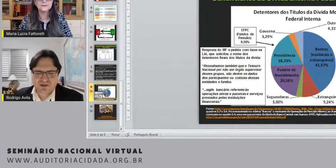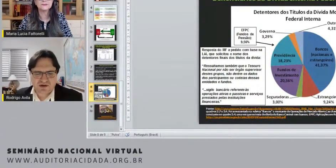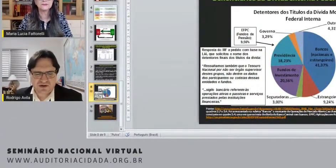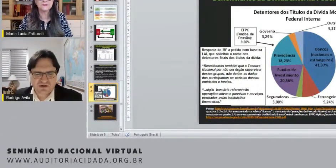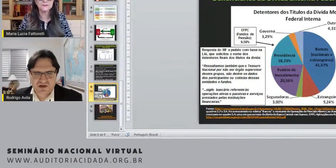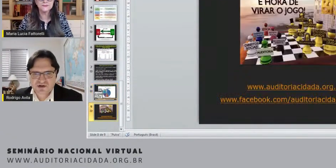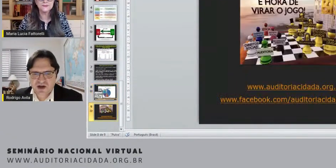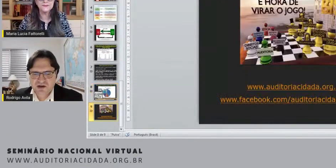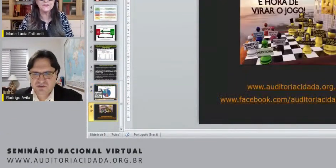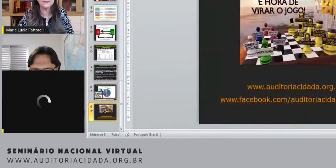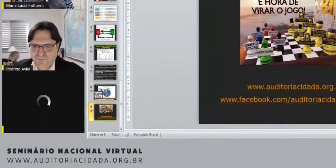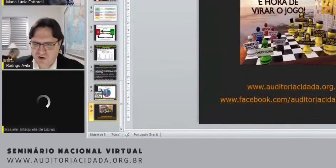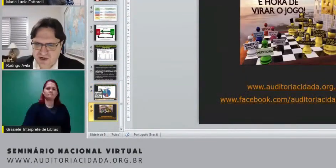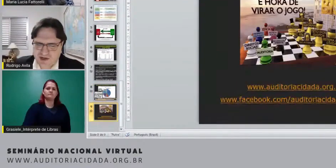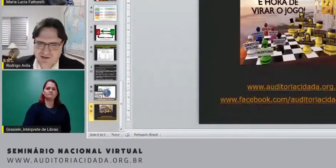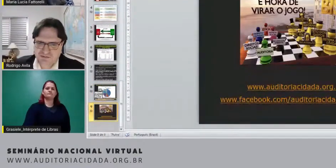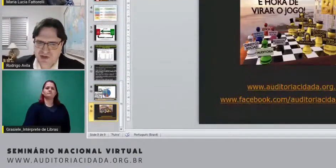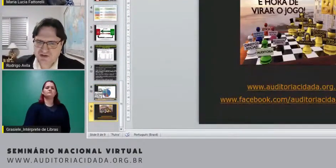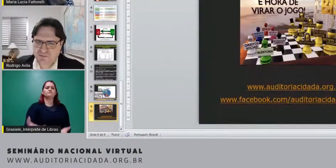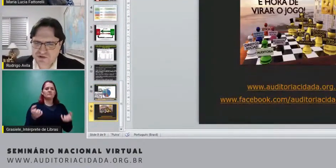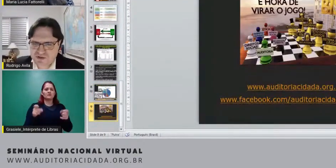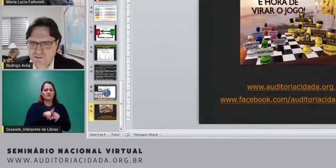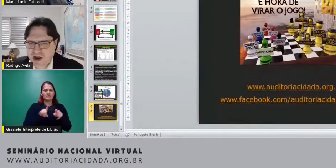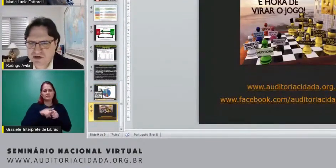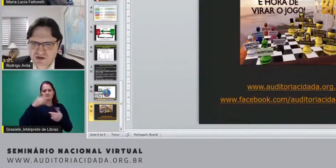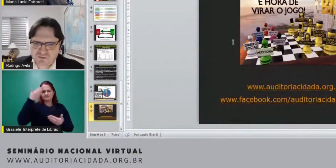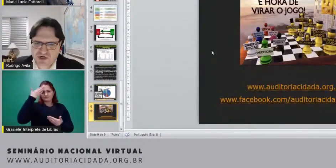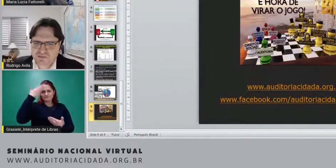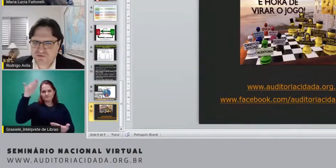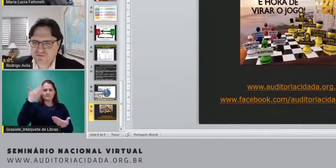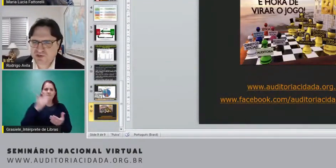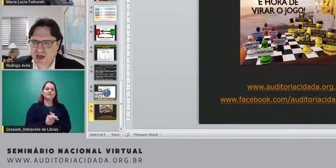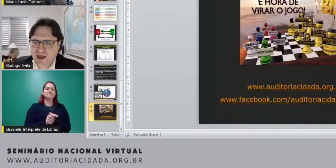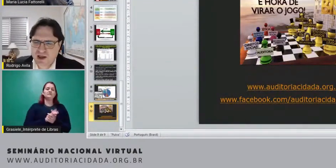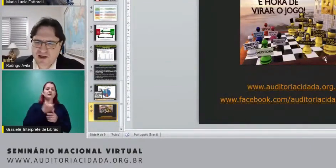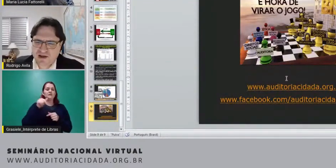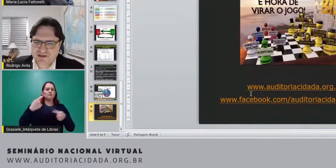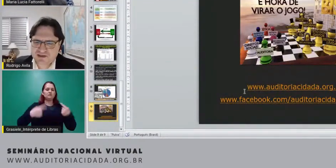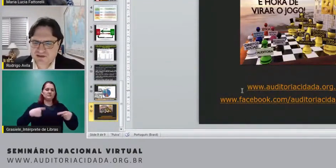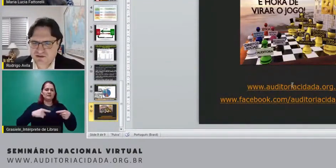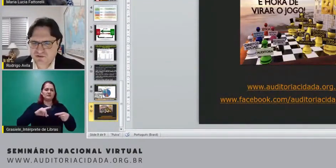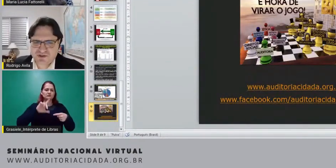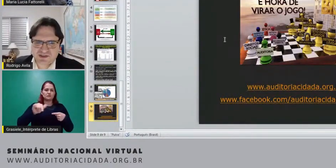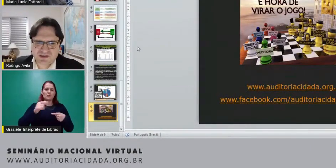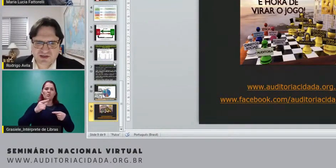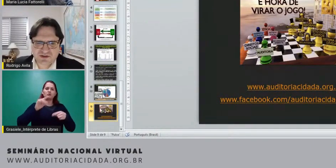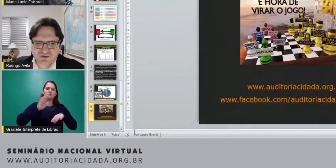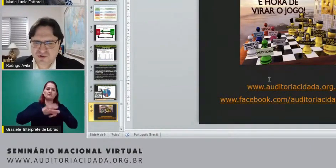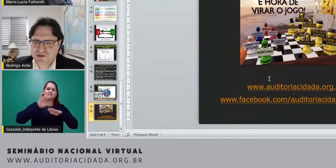né? Gostaria de deixar aqui o meu agradecimento. Depois no debate a gente pode aprofundar